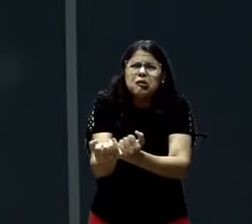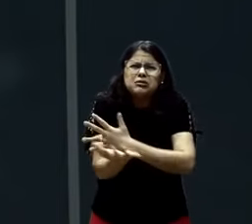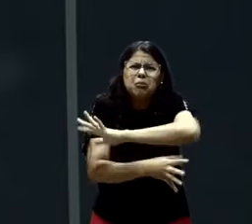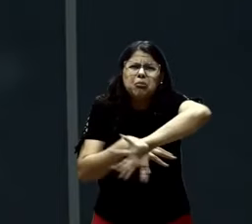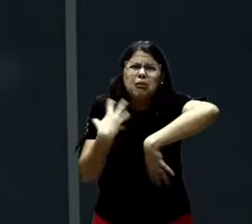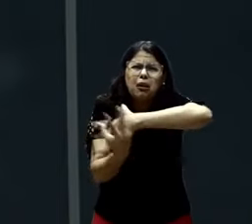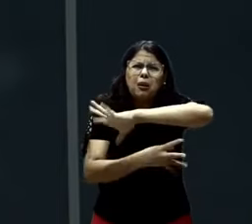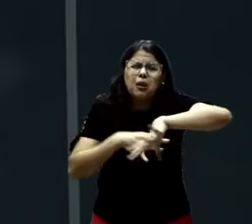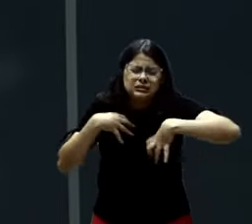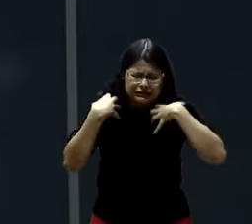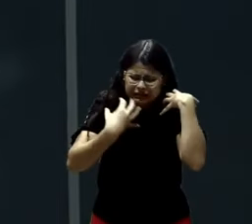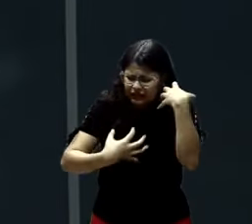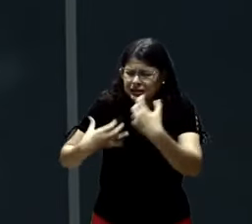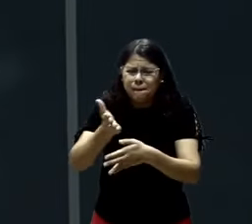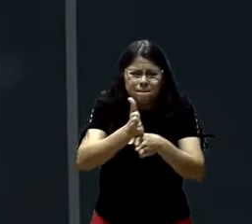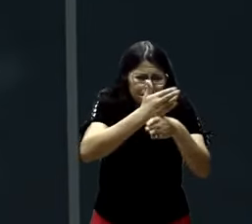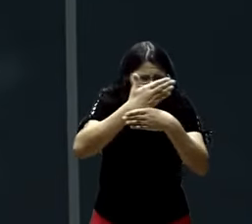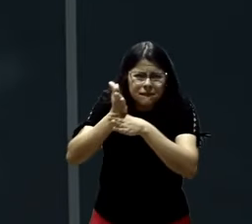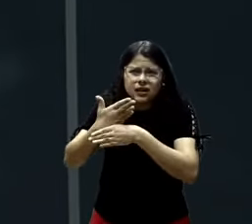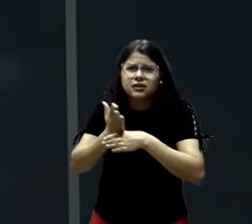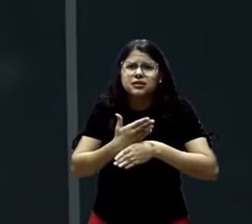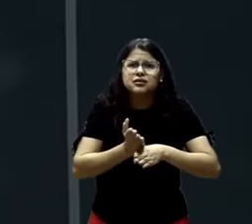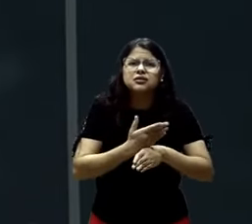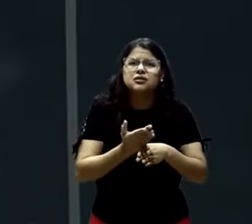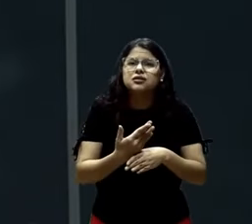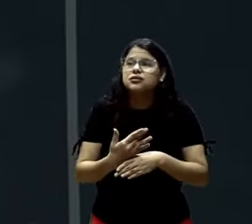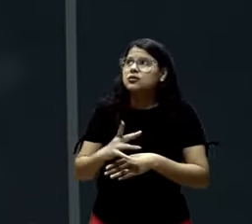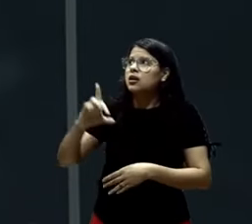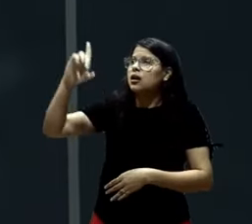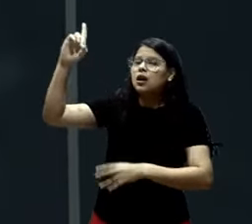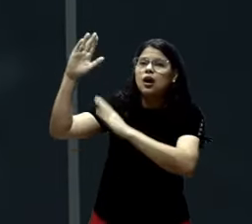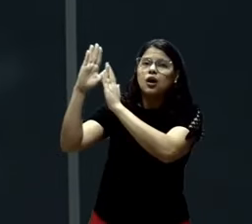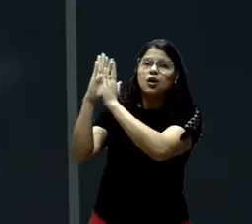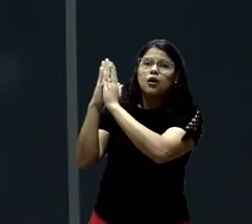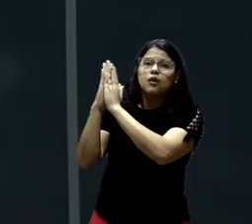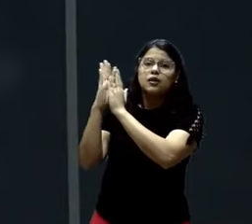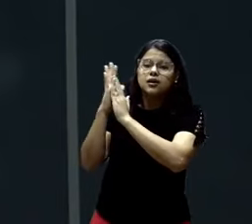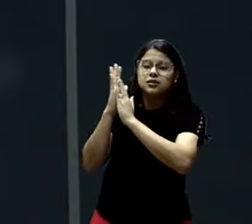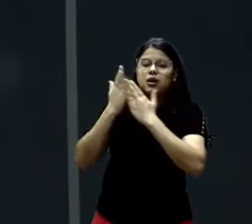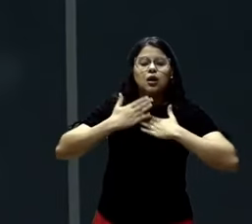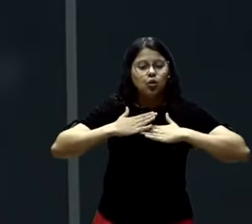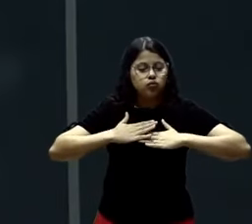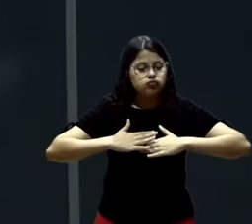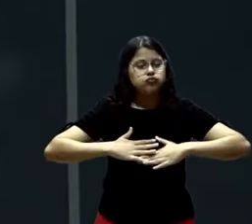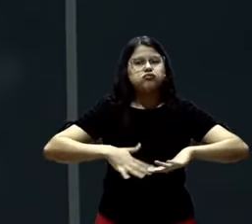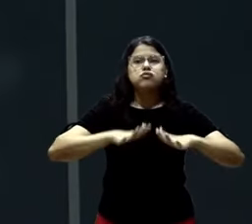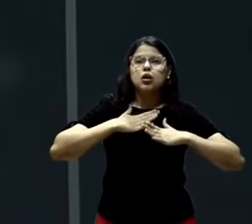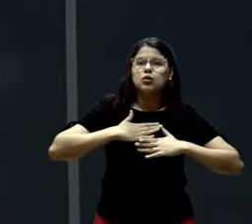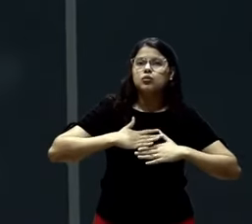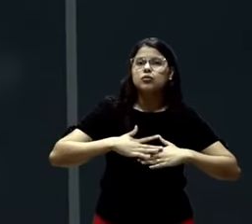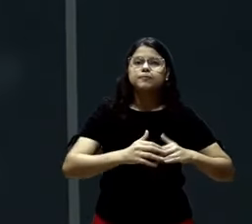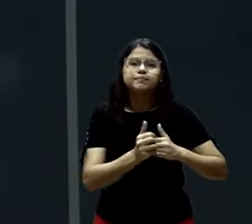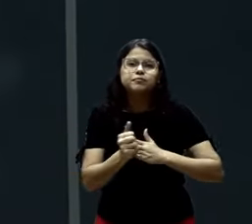se orientar, se nortear, é através da oração. Na